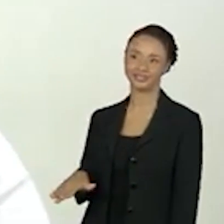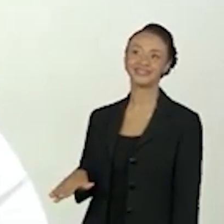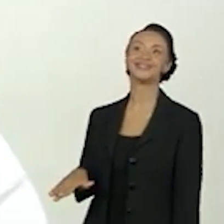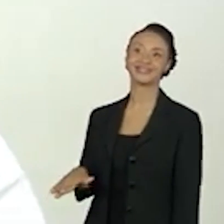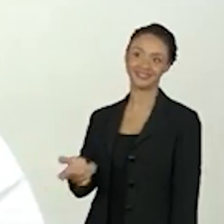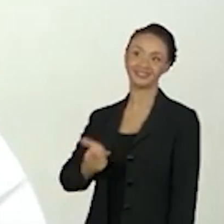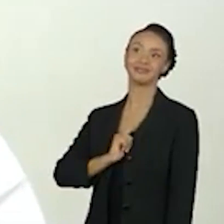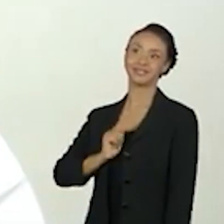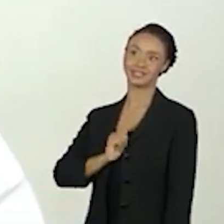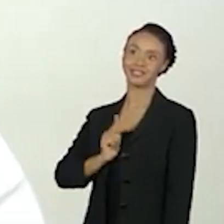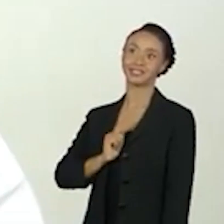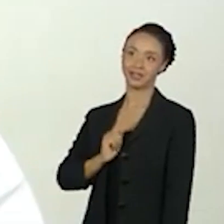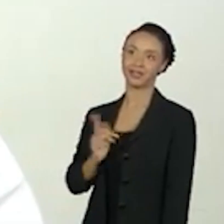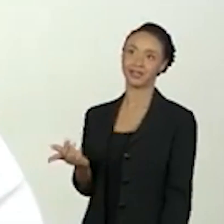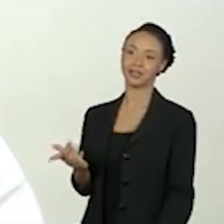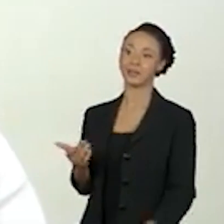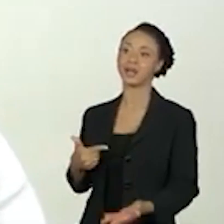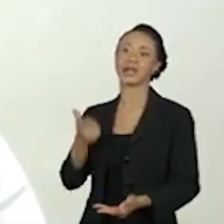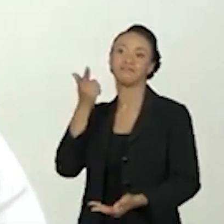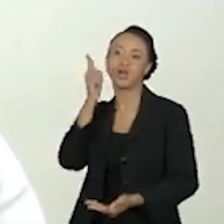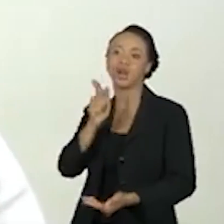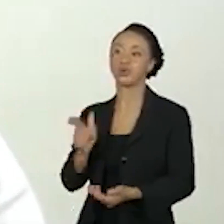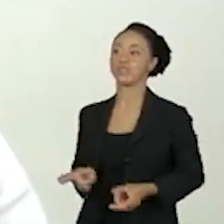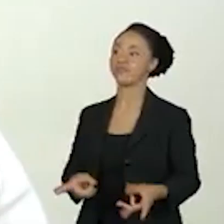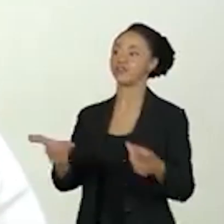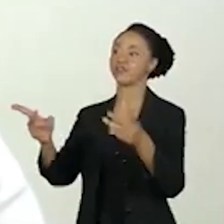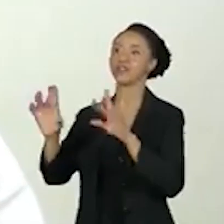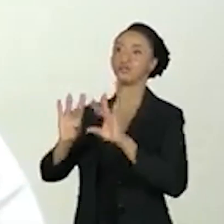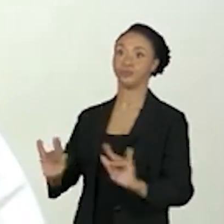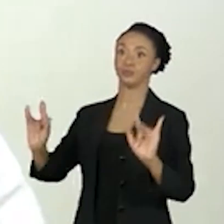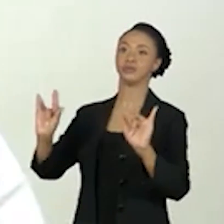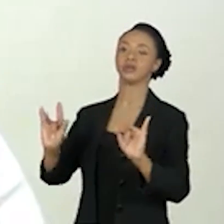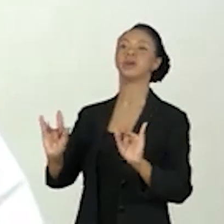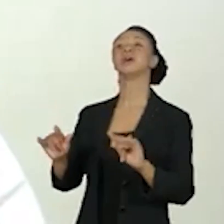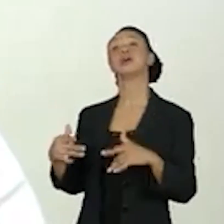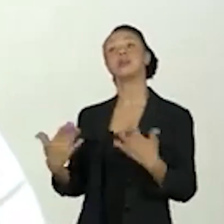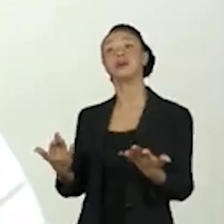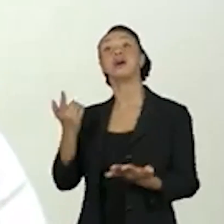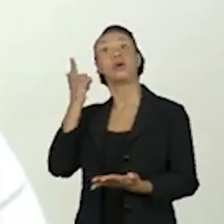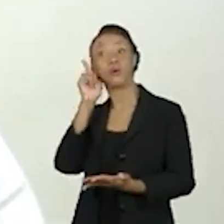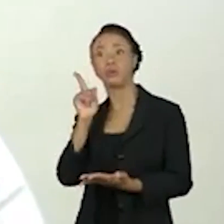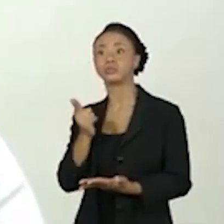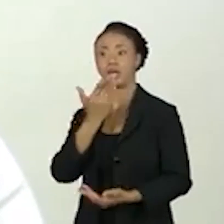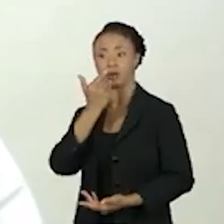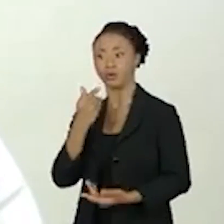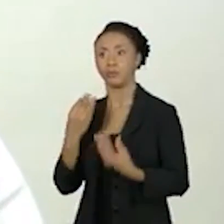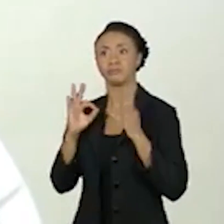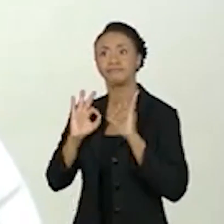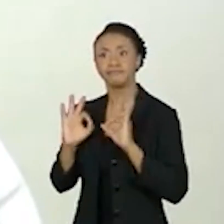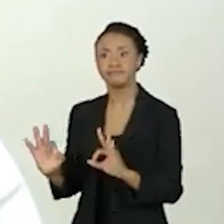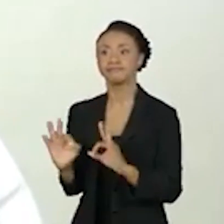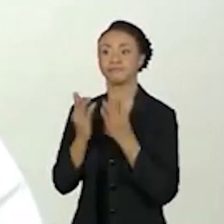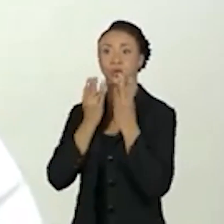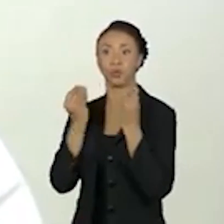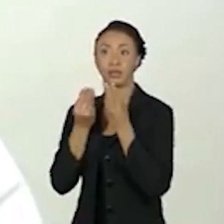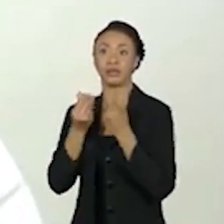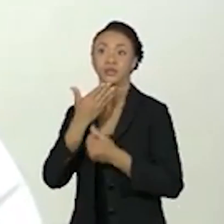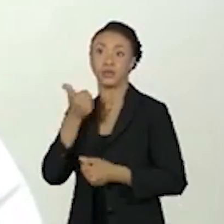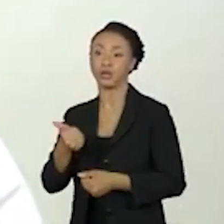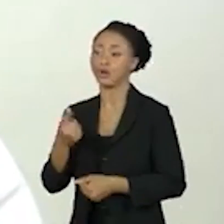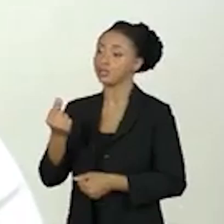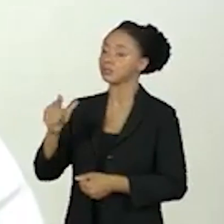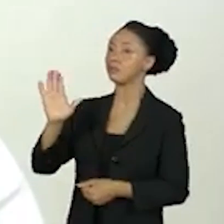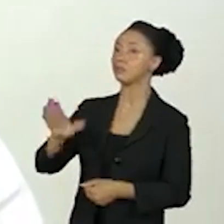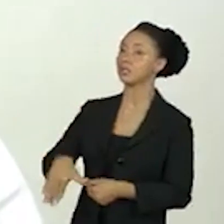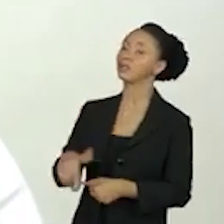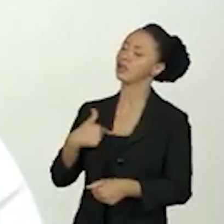o preço para poder acabar vendendo tudo. E a gente consegue ainda encontrar alimentos de qualidade com um custo menor. Então, eu sempre